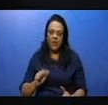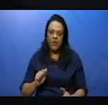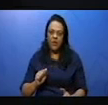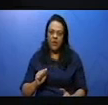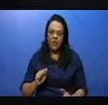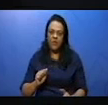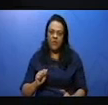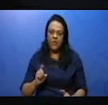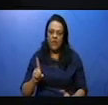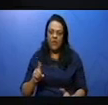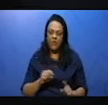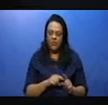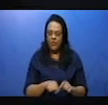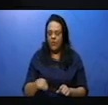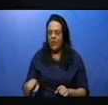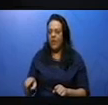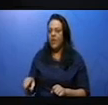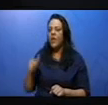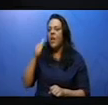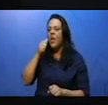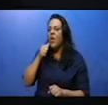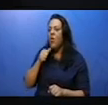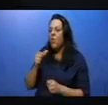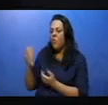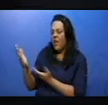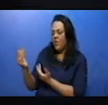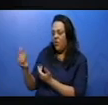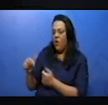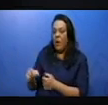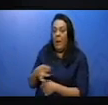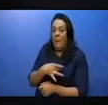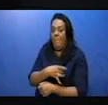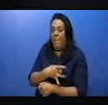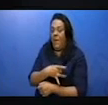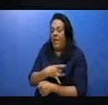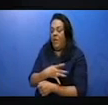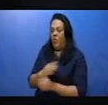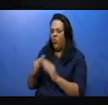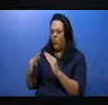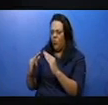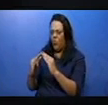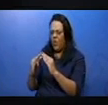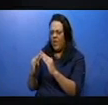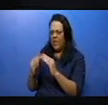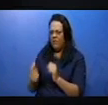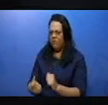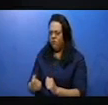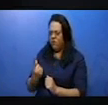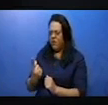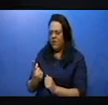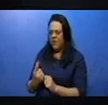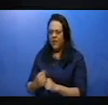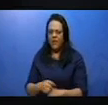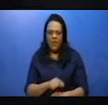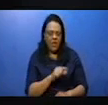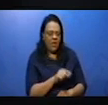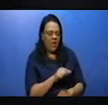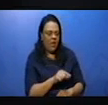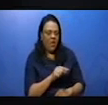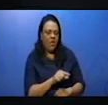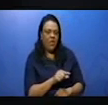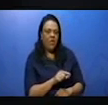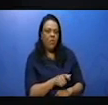garota vive momentos de terror numa casa estranha. Vlad é o personagem do conto de Carlos Queiroz